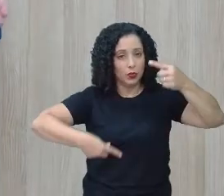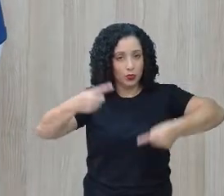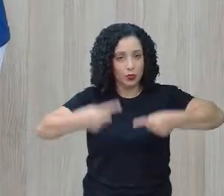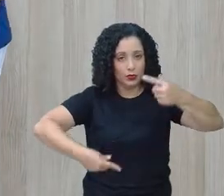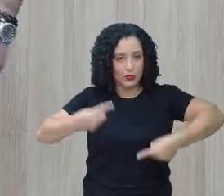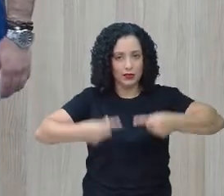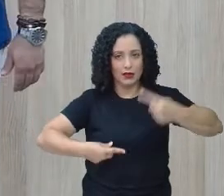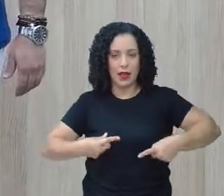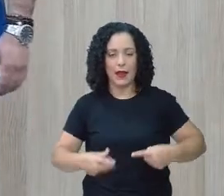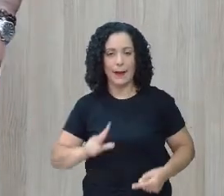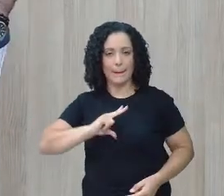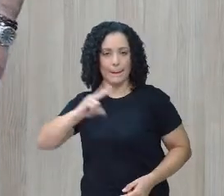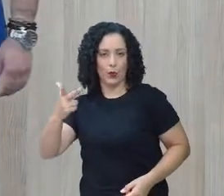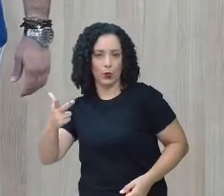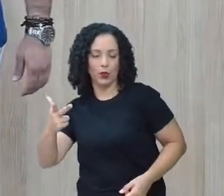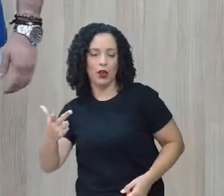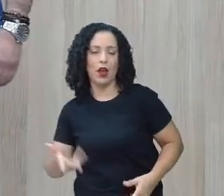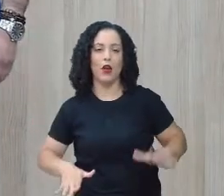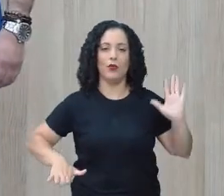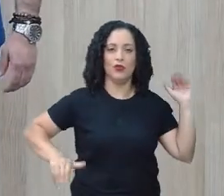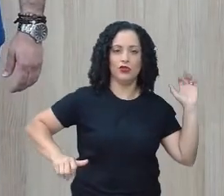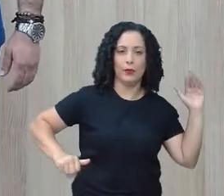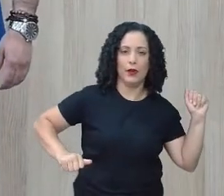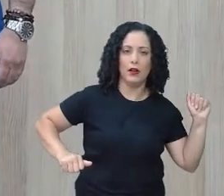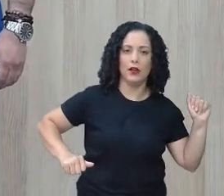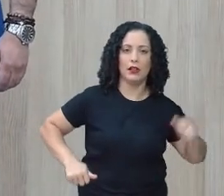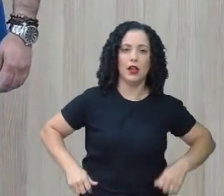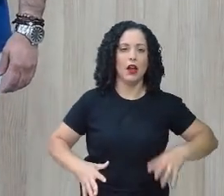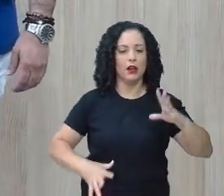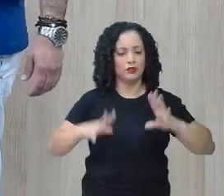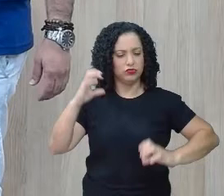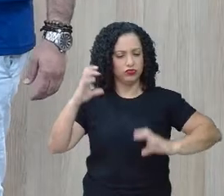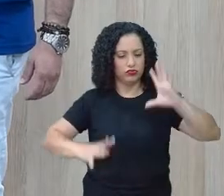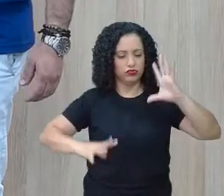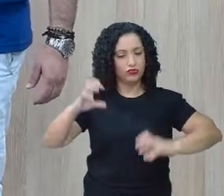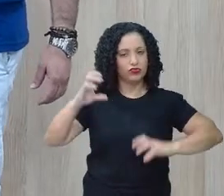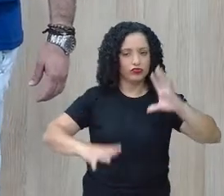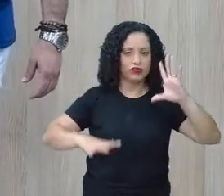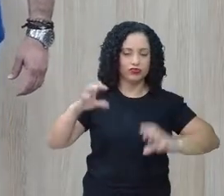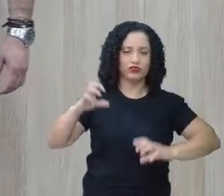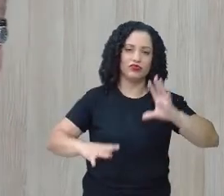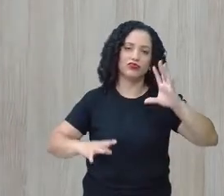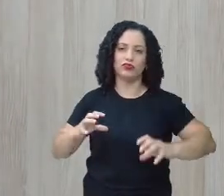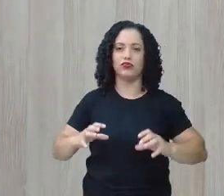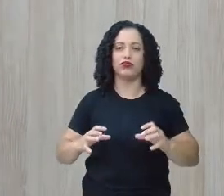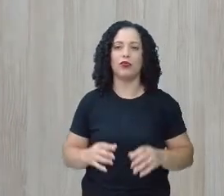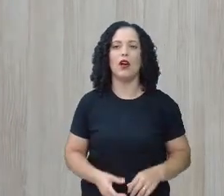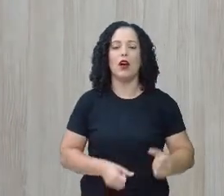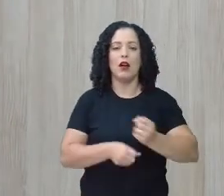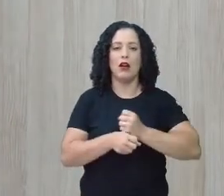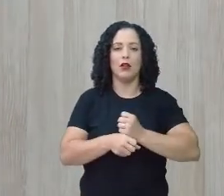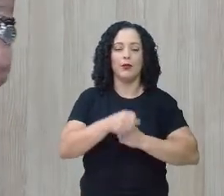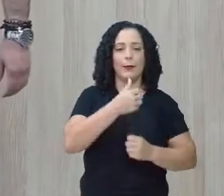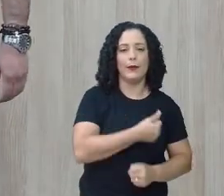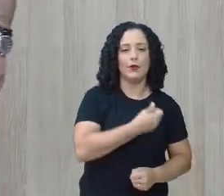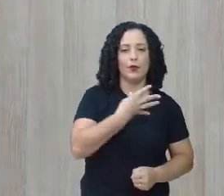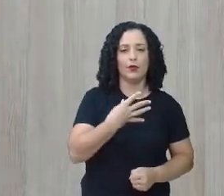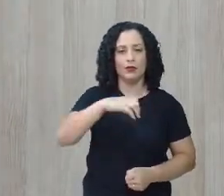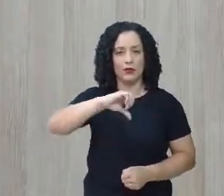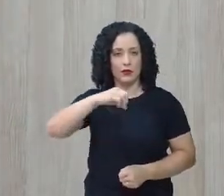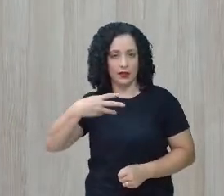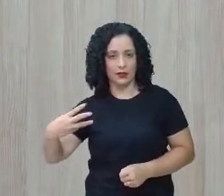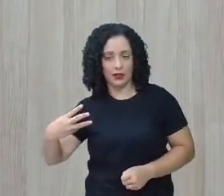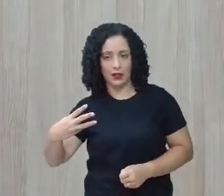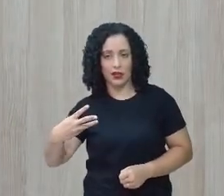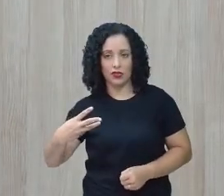novas terras. Isso vai levar, por exemplo, a bula Intercetera, né, em 1493, que traçava, ó,